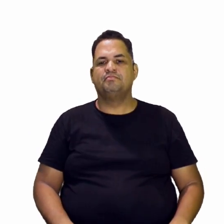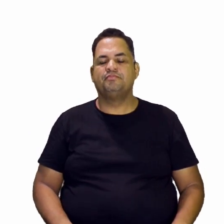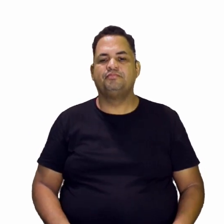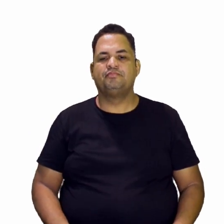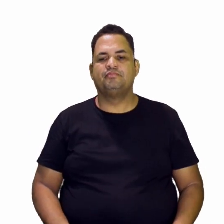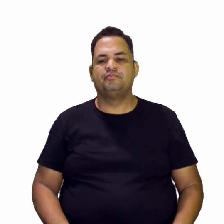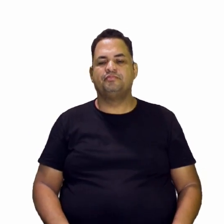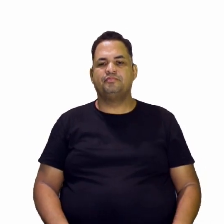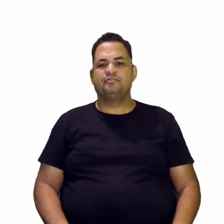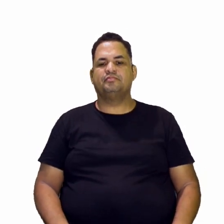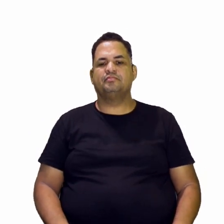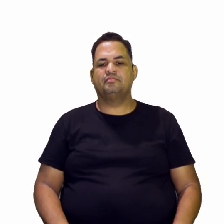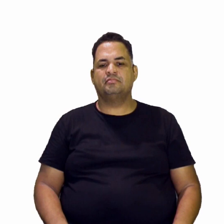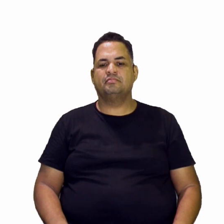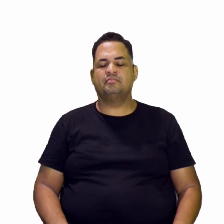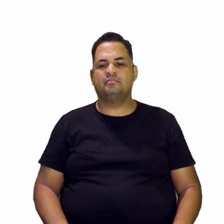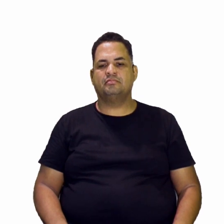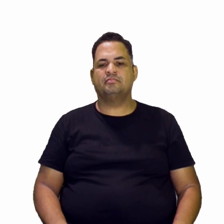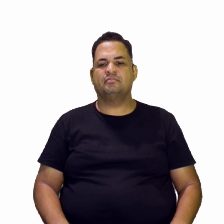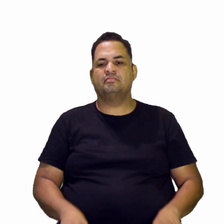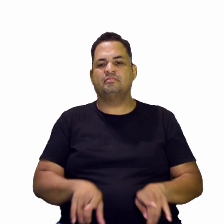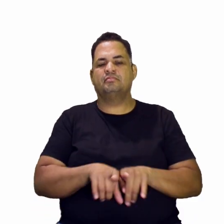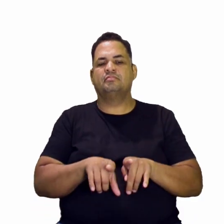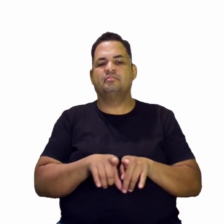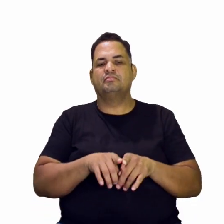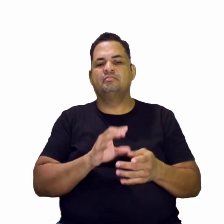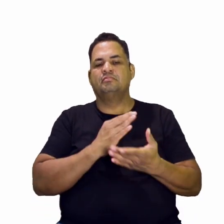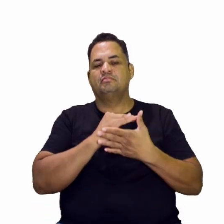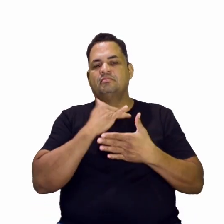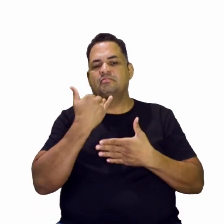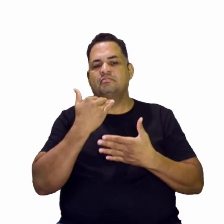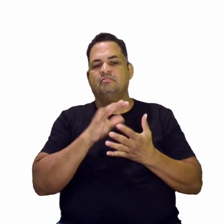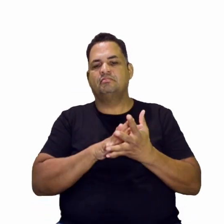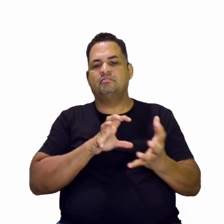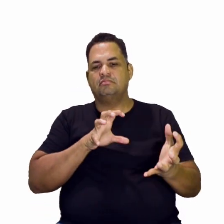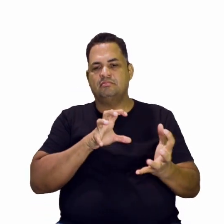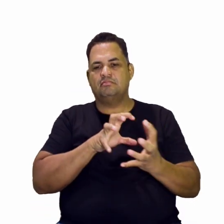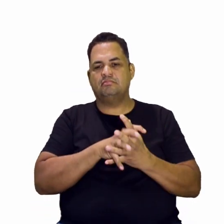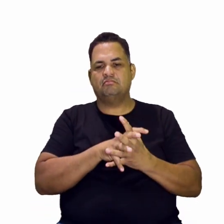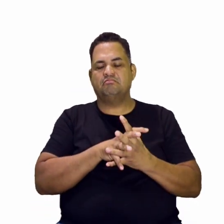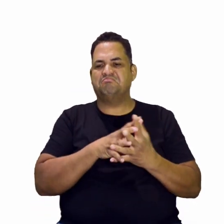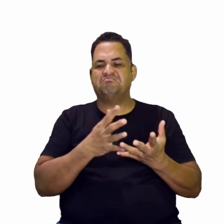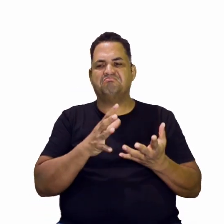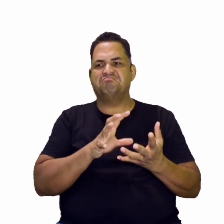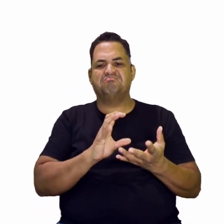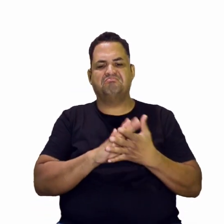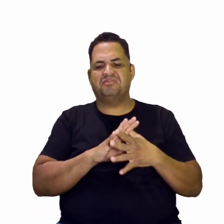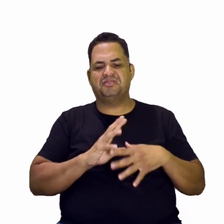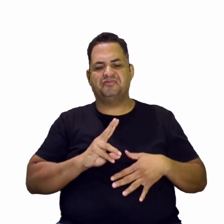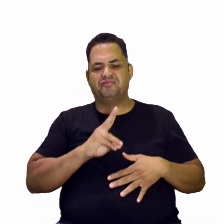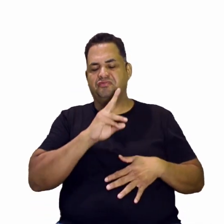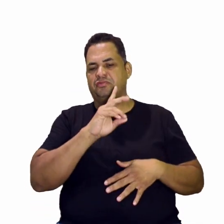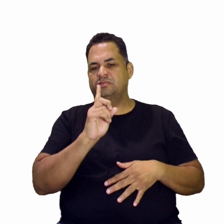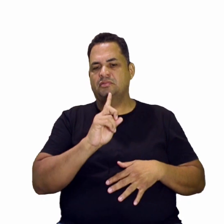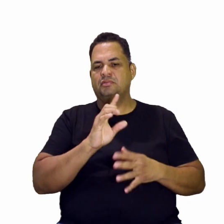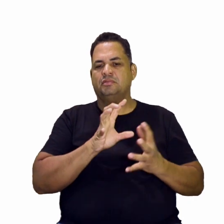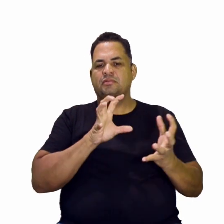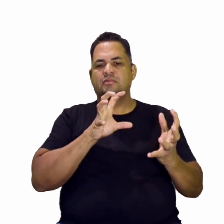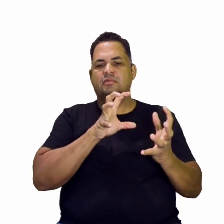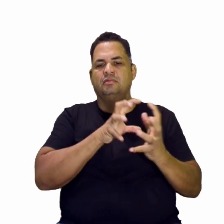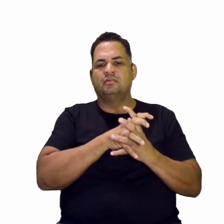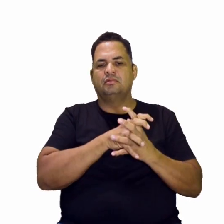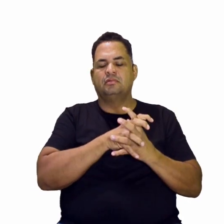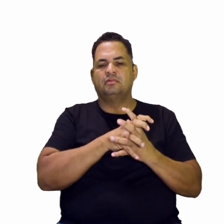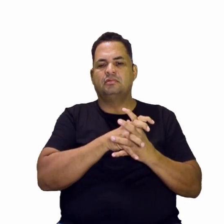eles vão, para eliminar suas presas ou matar suas presas, eles levam até, não faz muito esforço não, mas abocanhou, não vai destravar